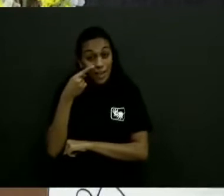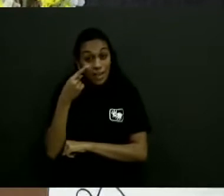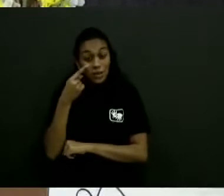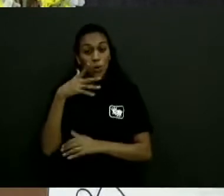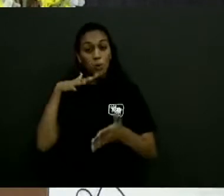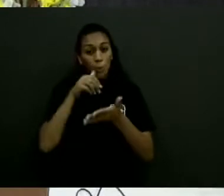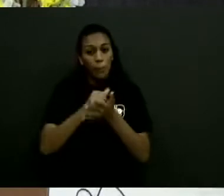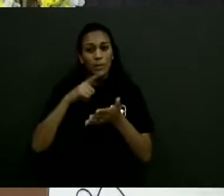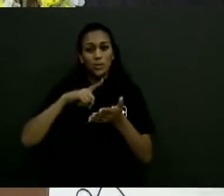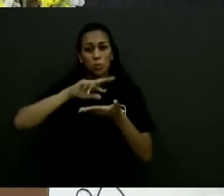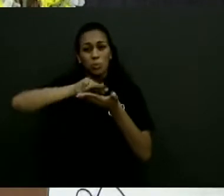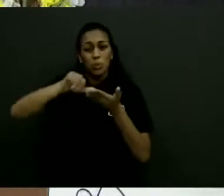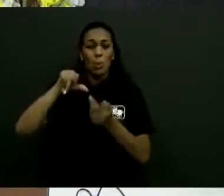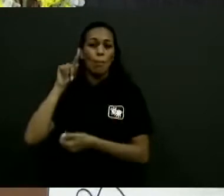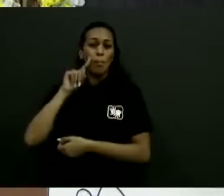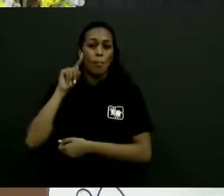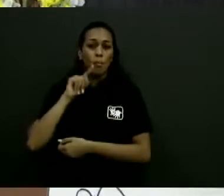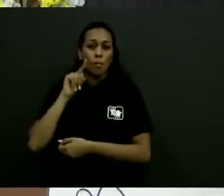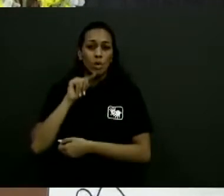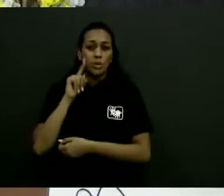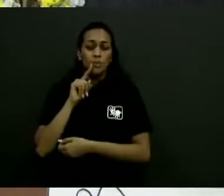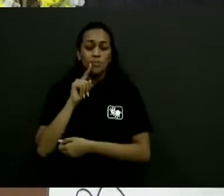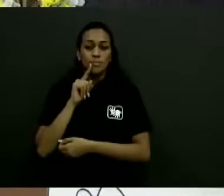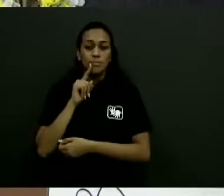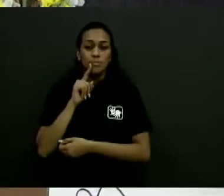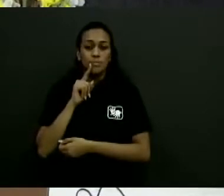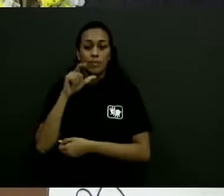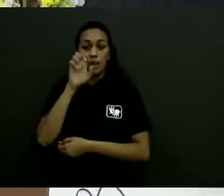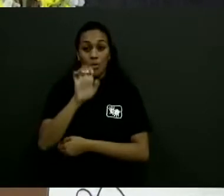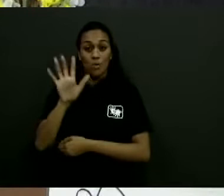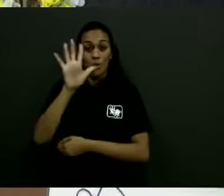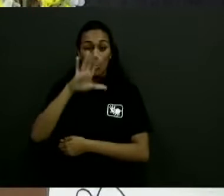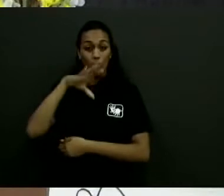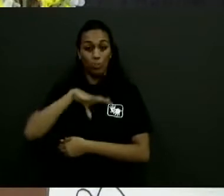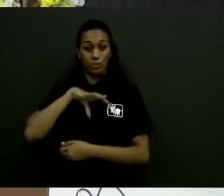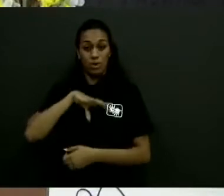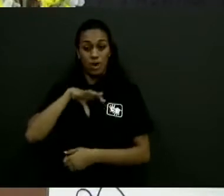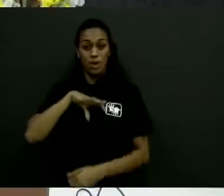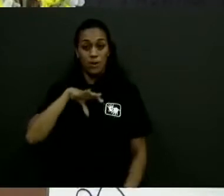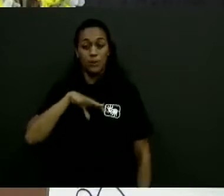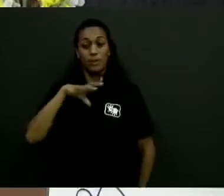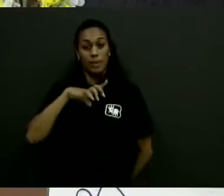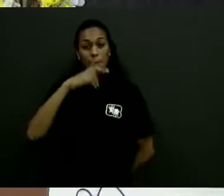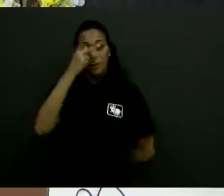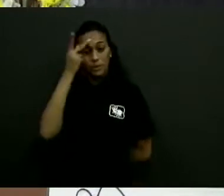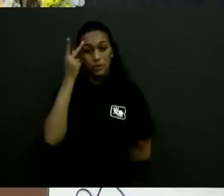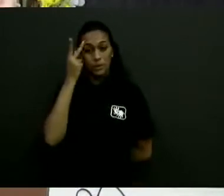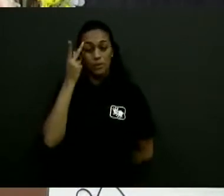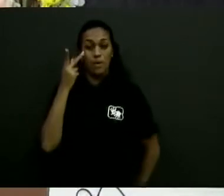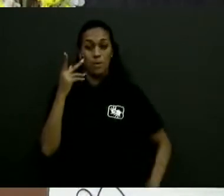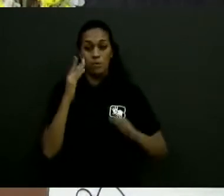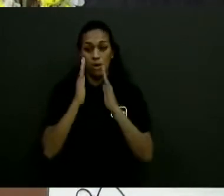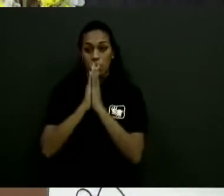nos Estados Unidos, tem pessoas na Europa, em Portugal, tem gente que tá, então vamos fazer uma